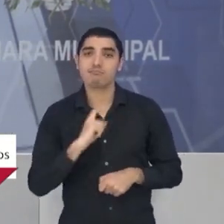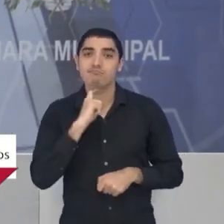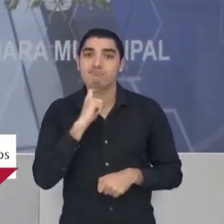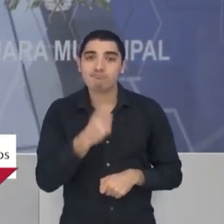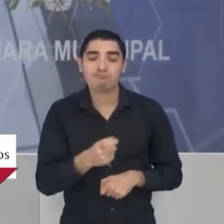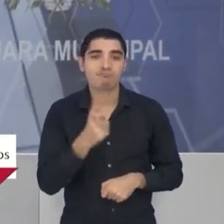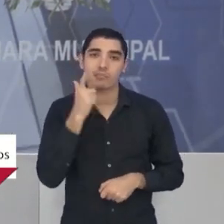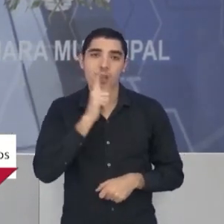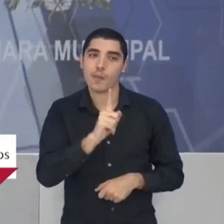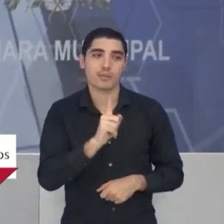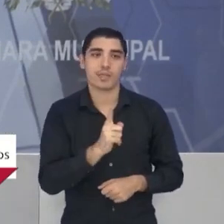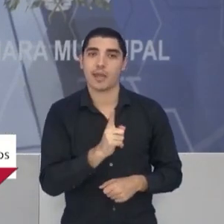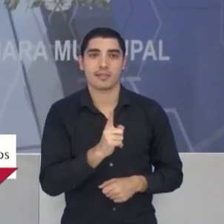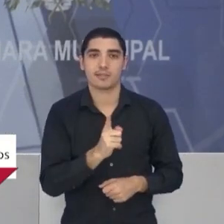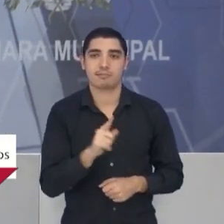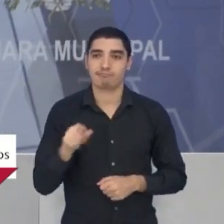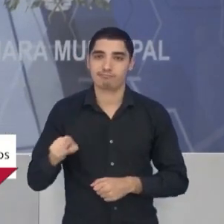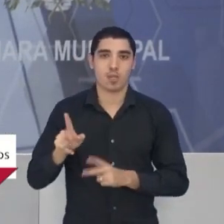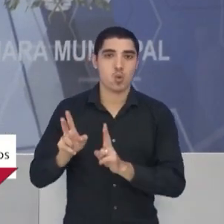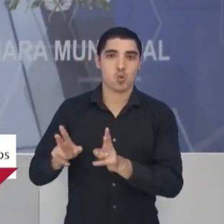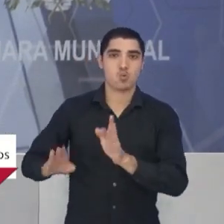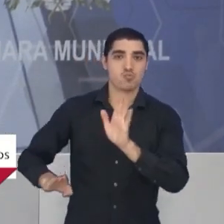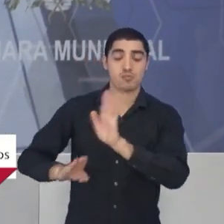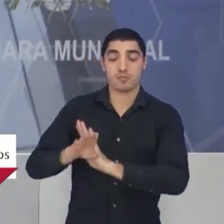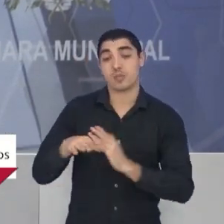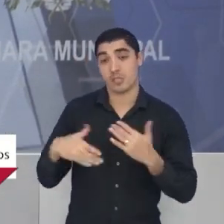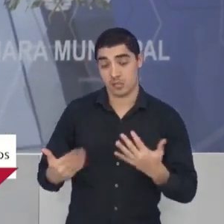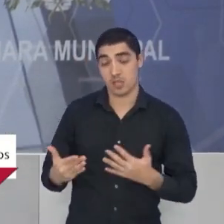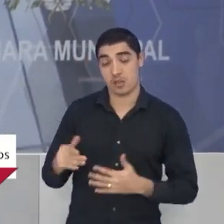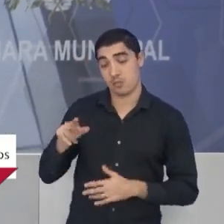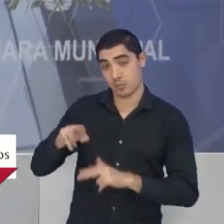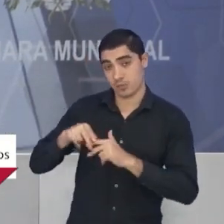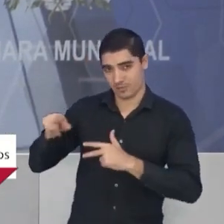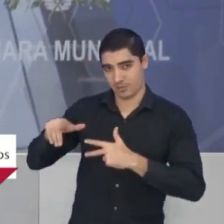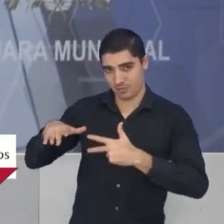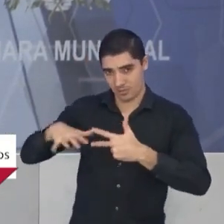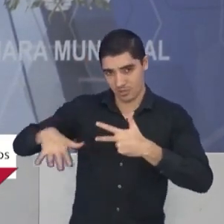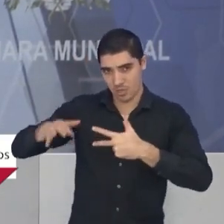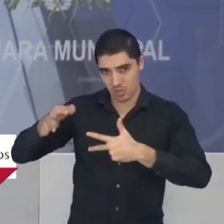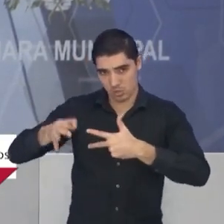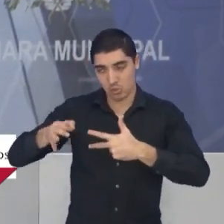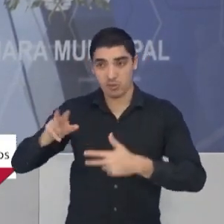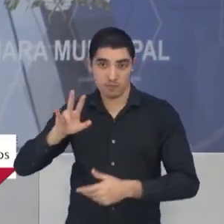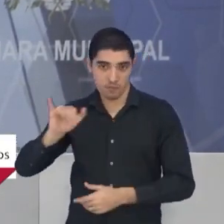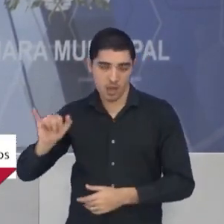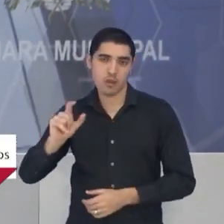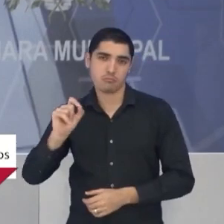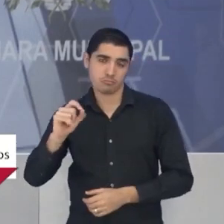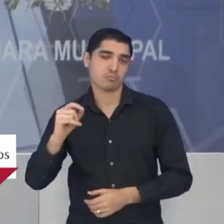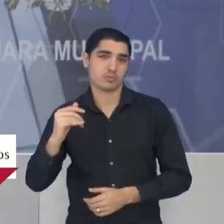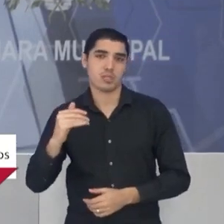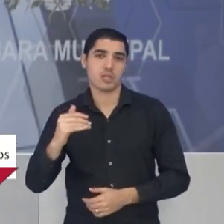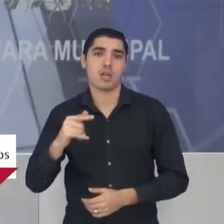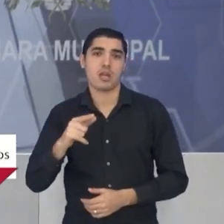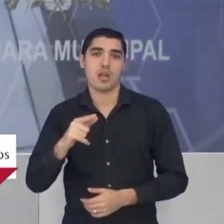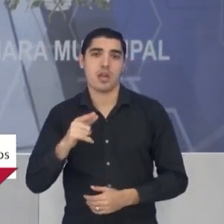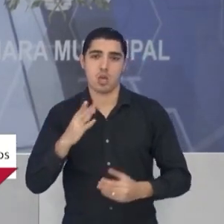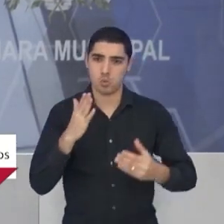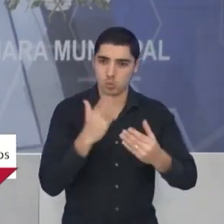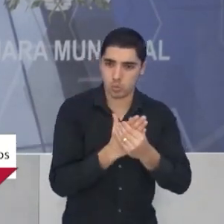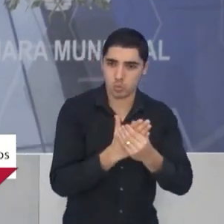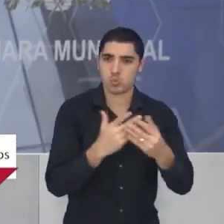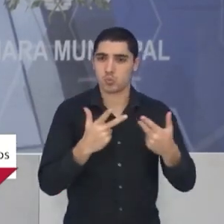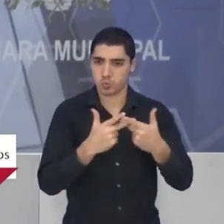negócio pra frente então no âmbito do Judiciário isso será feito já deve ter uma bela limpeza nessa